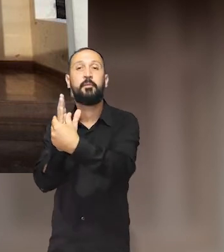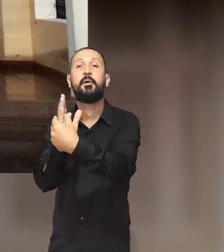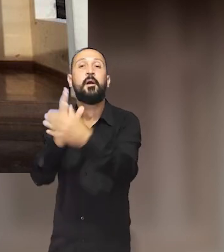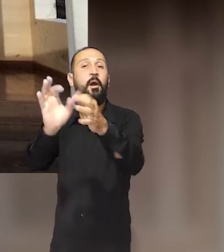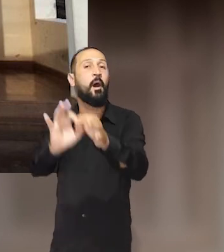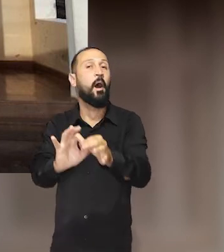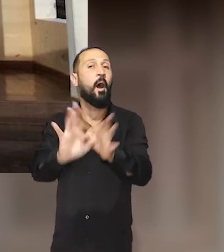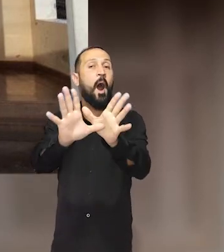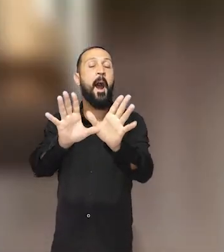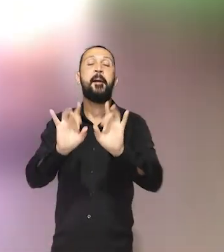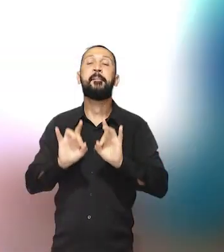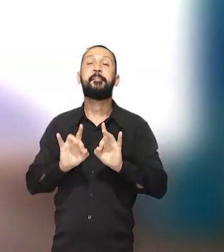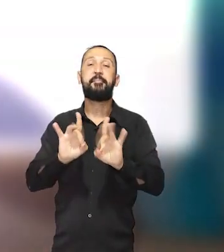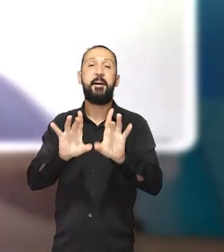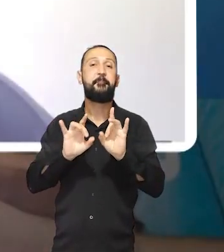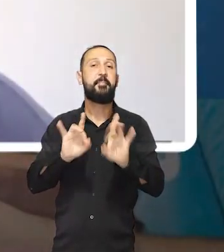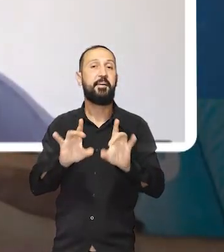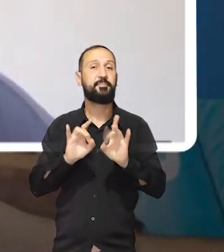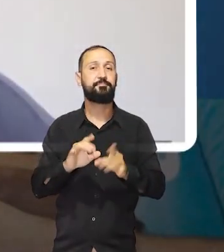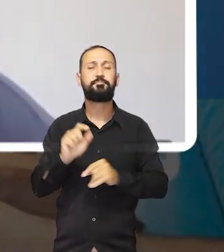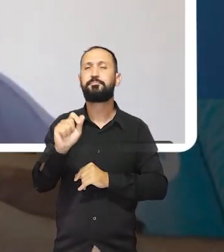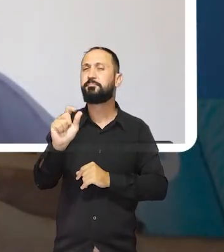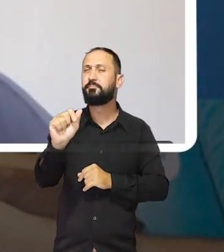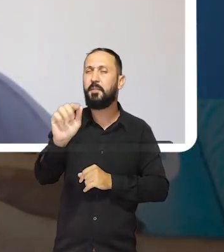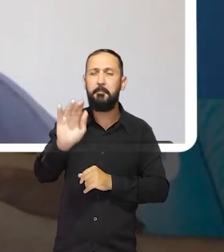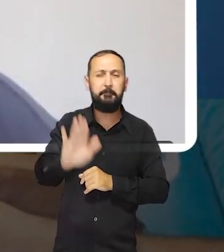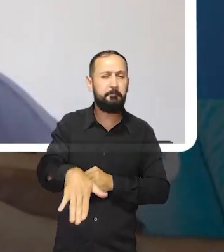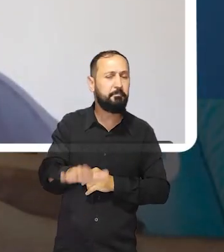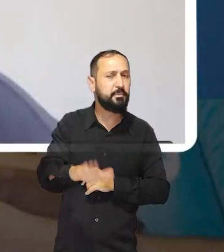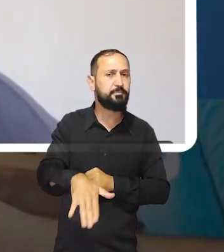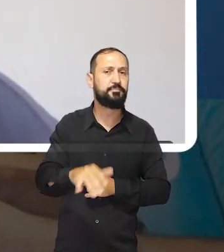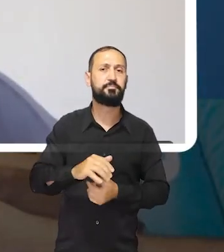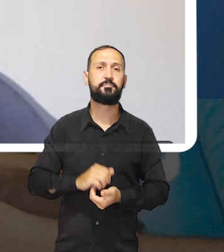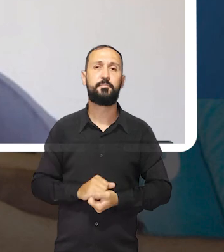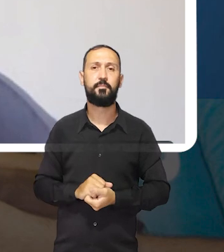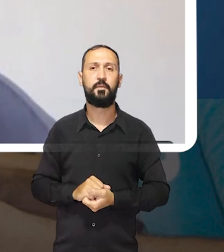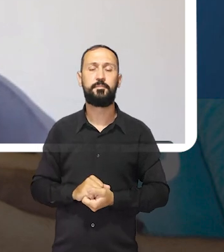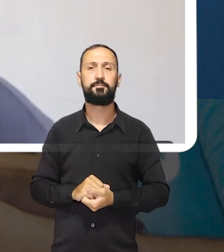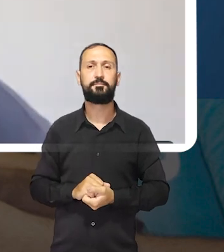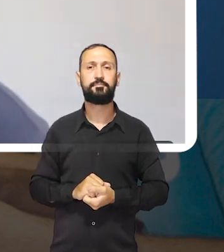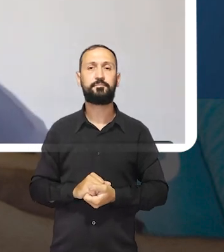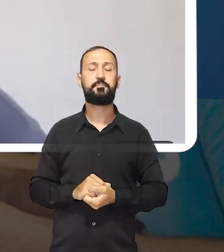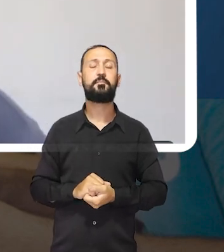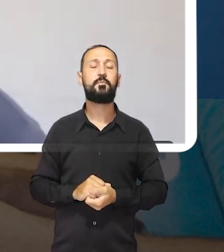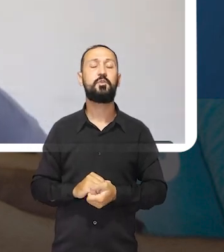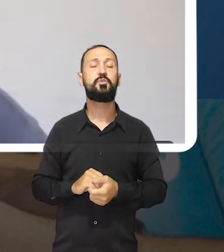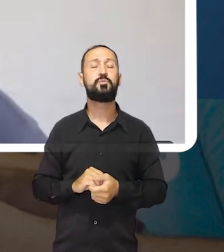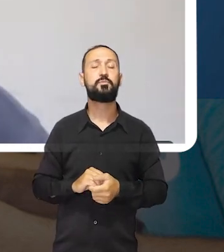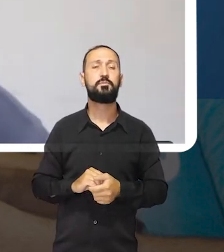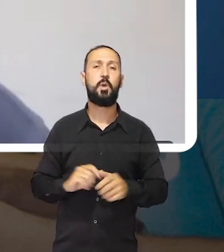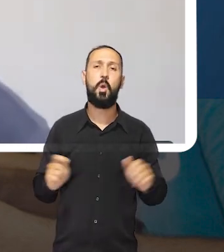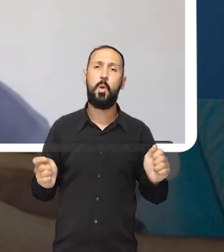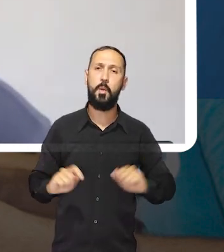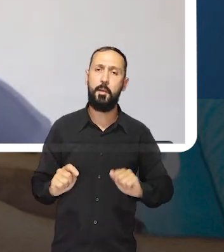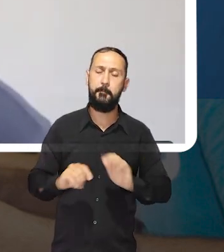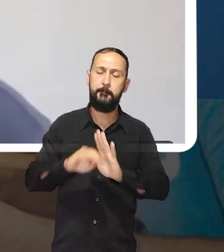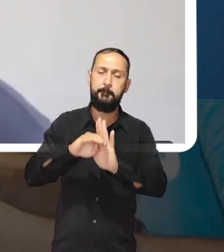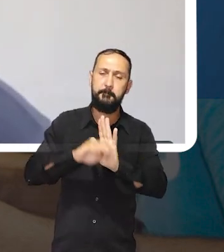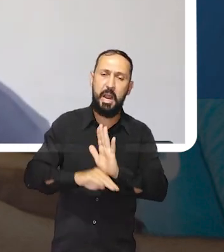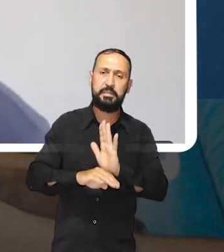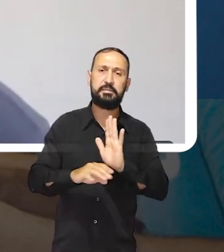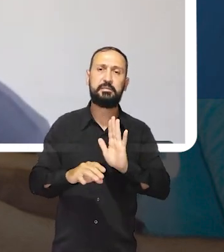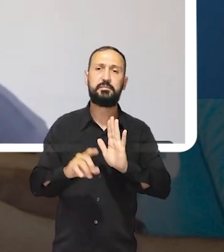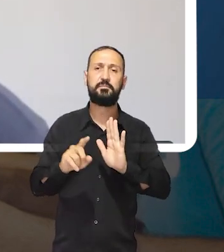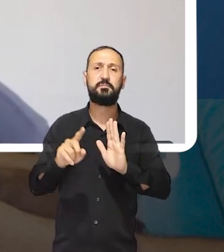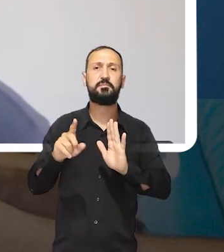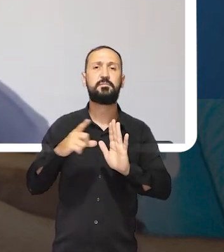de livros à disposição para venda. Eles estão a preços bem módicos e condições, e